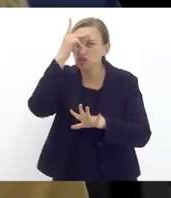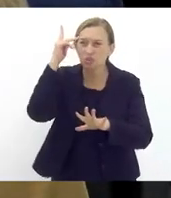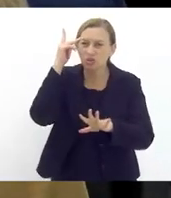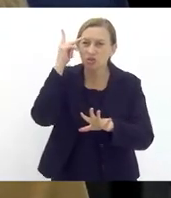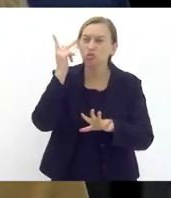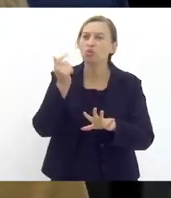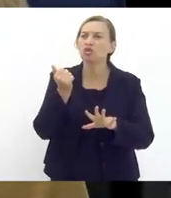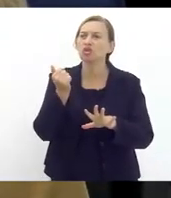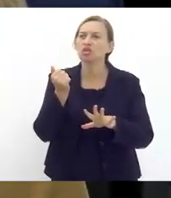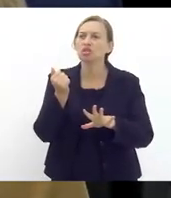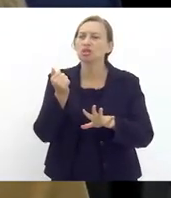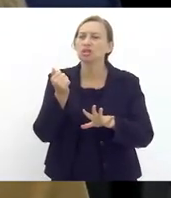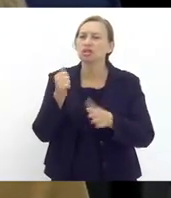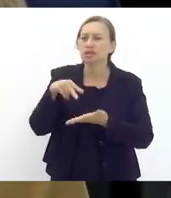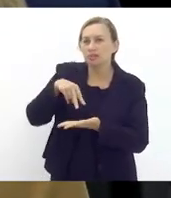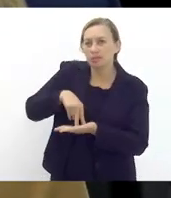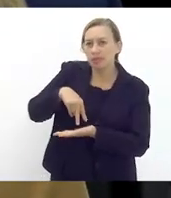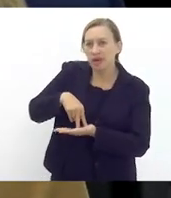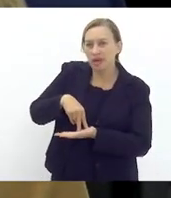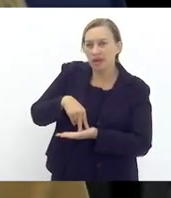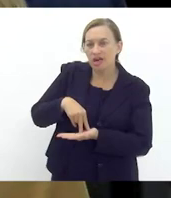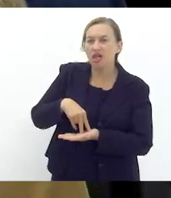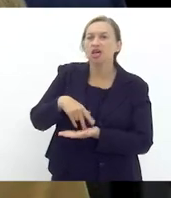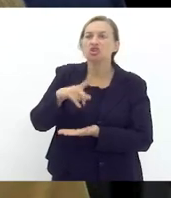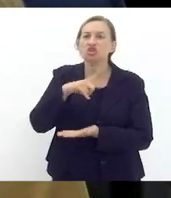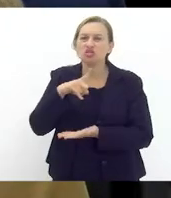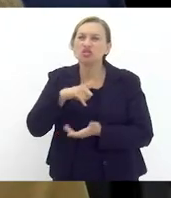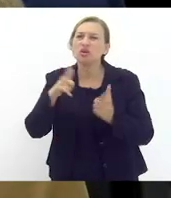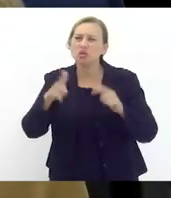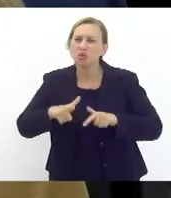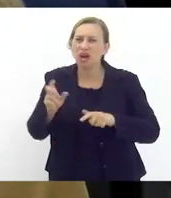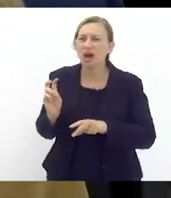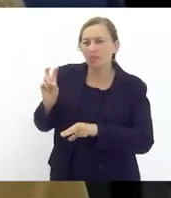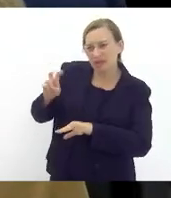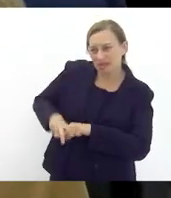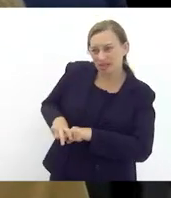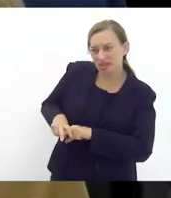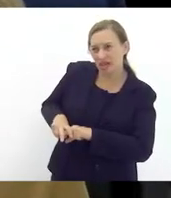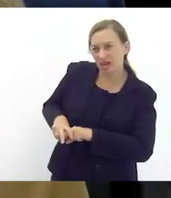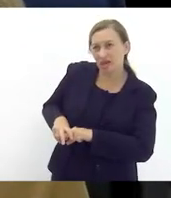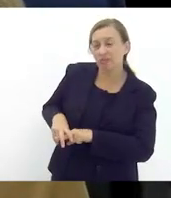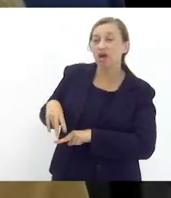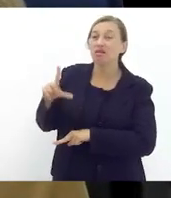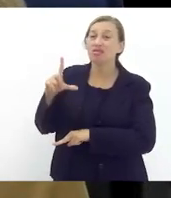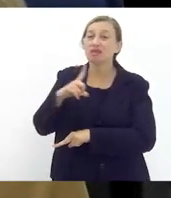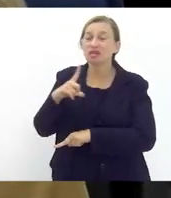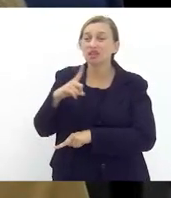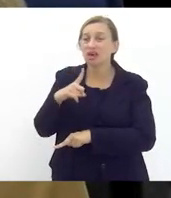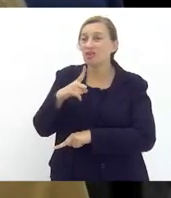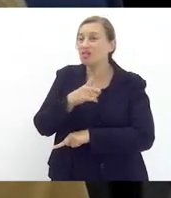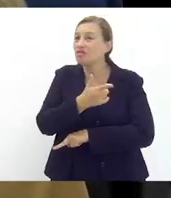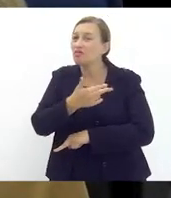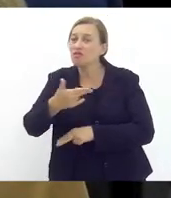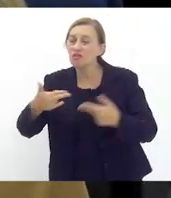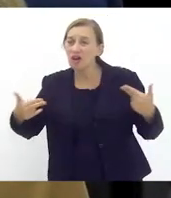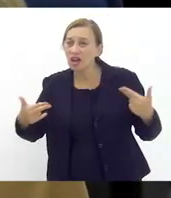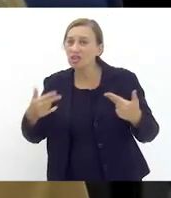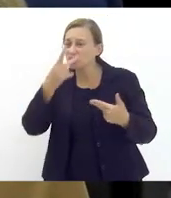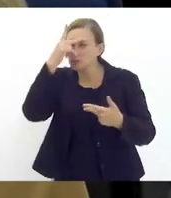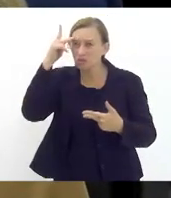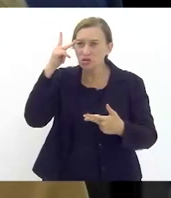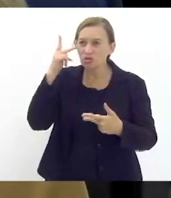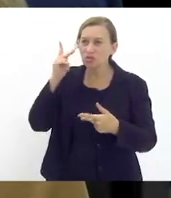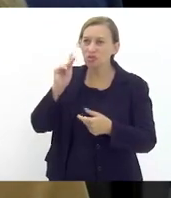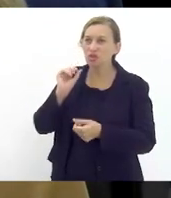pessoas que estão em pé se tiver lugar vago sentar porque tem dezenas de pessoas Barradas